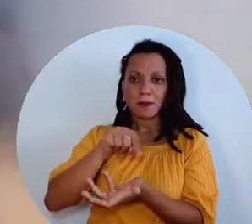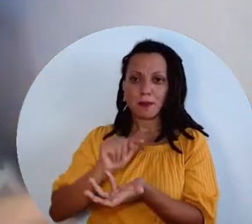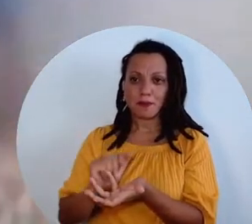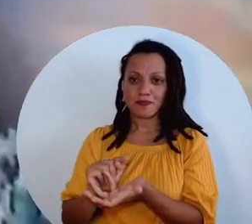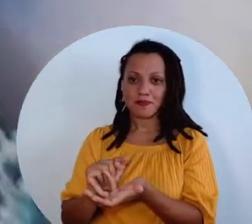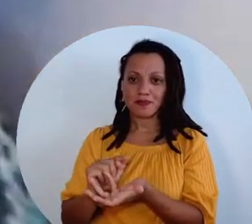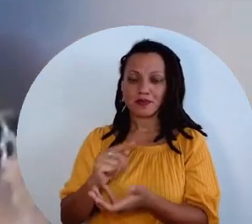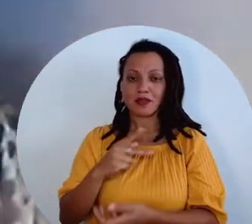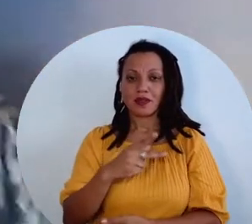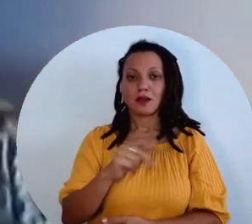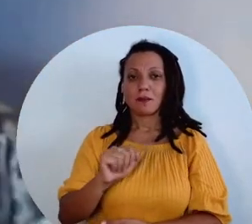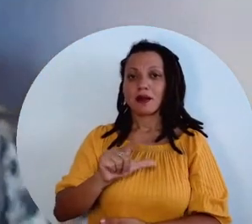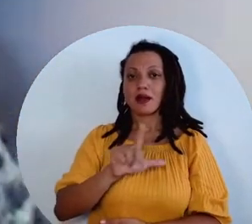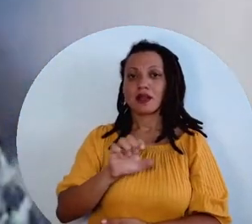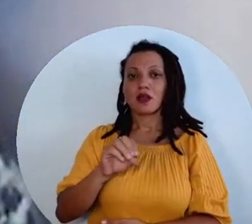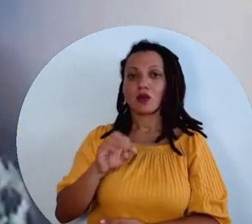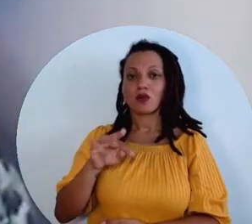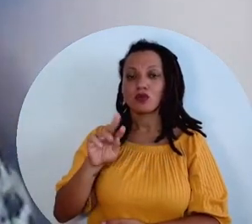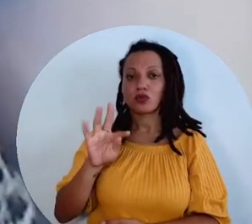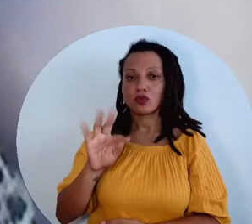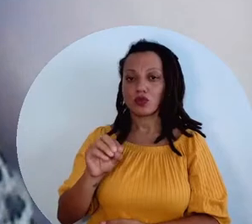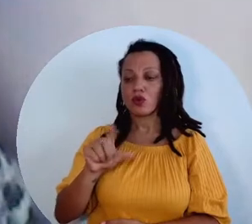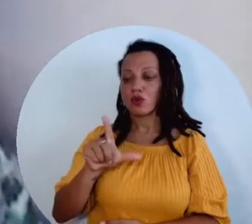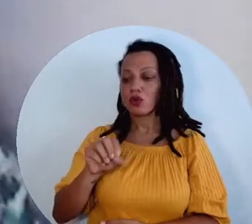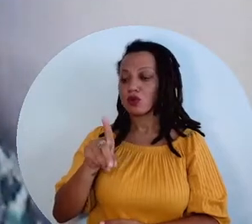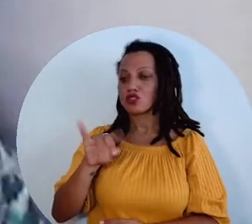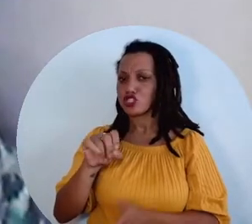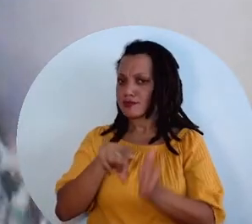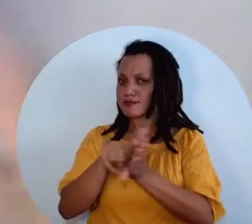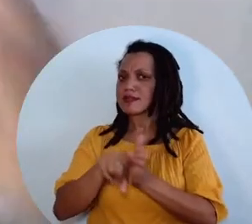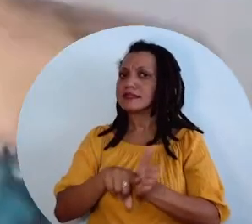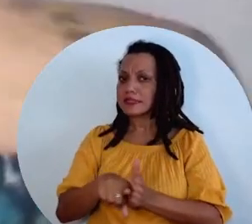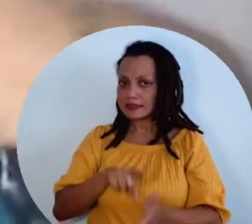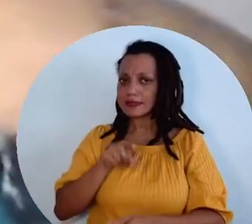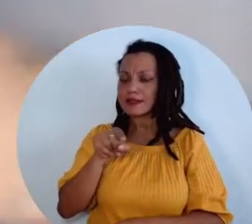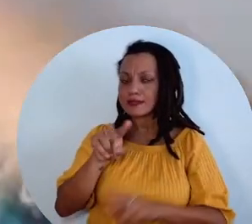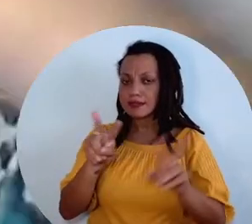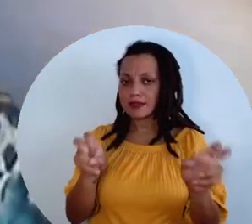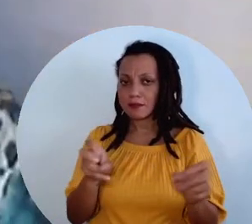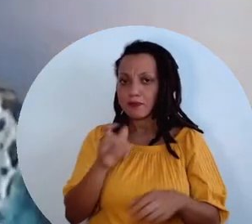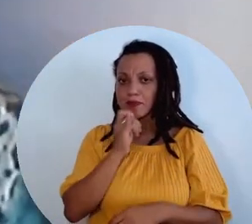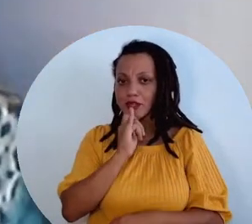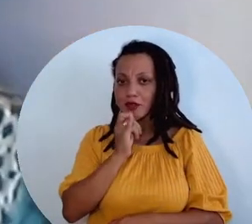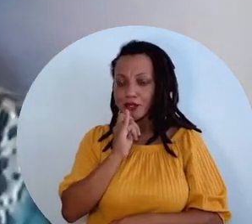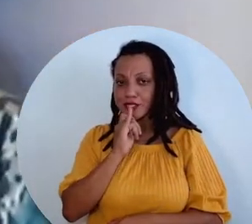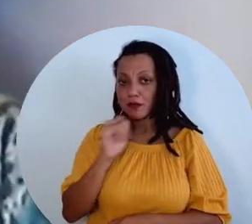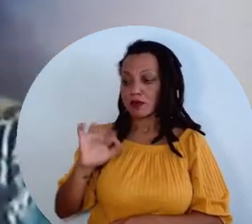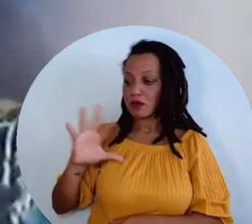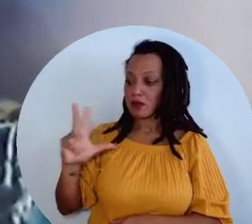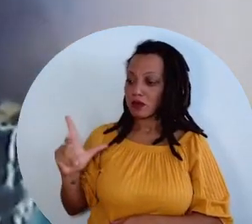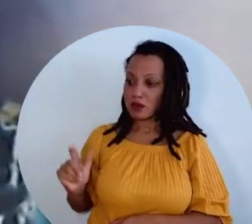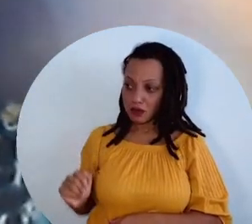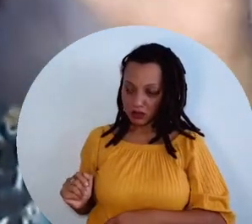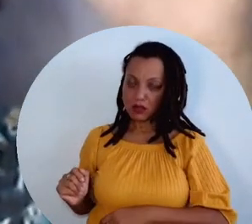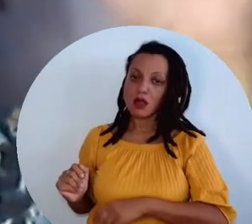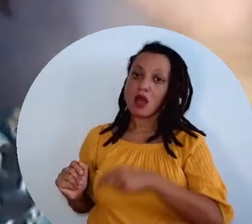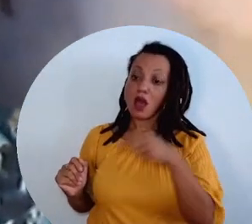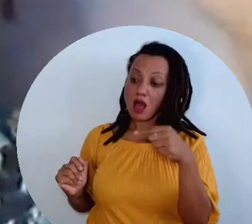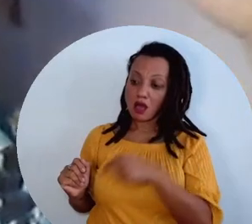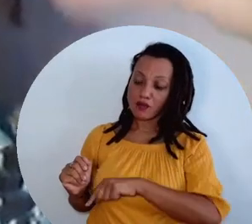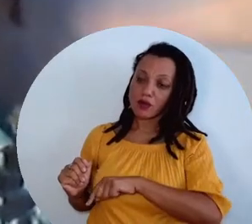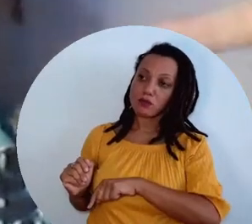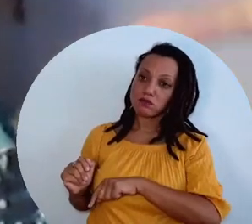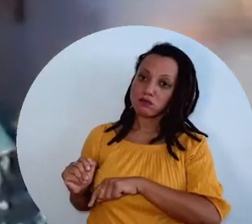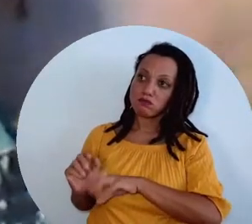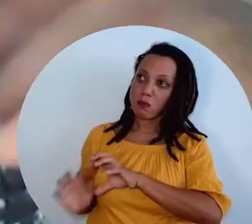sabe que ele vai, a paleontologia mais uma vez dá conta disso, né? Então esse ser humano ele sobe para o continente africano, e aí